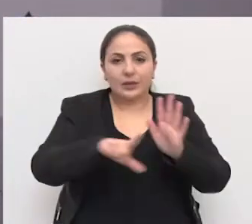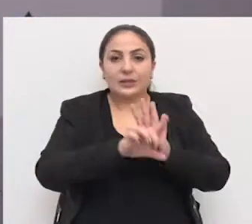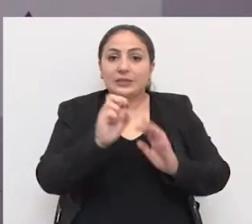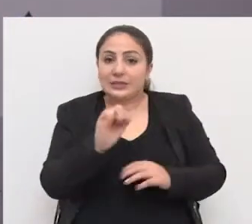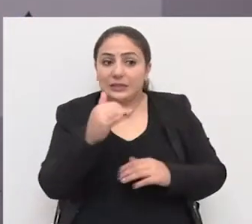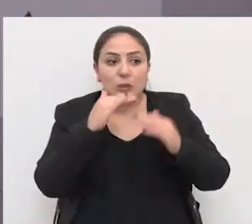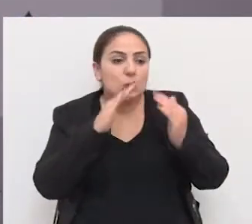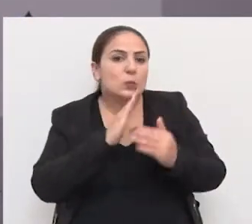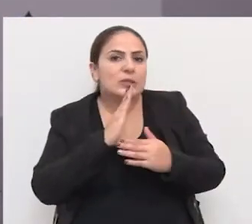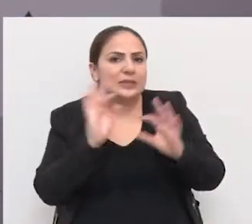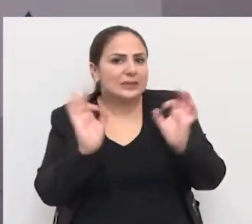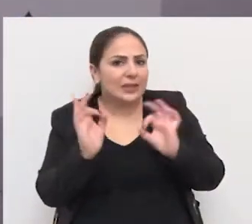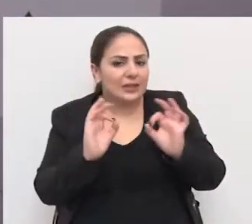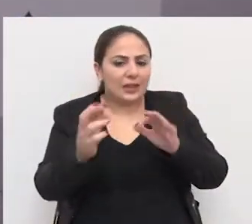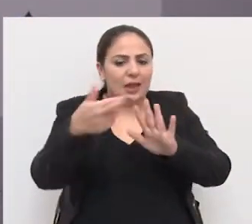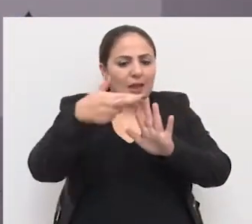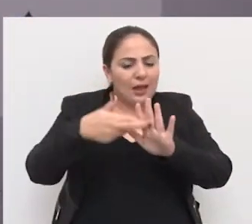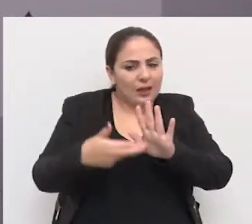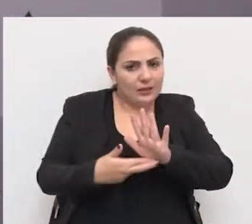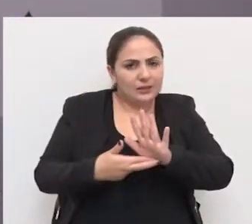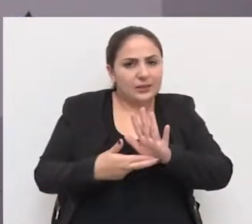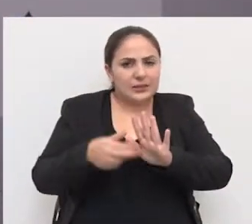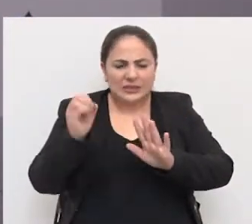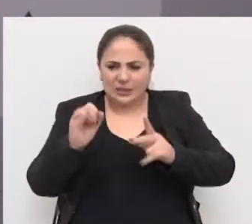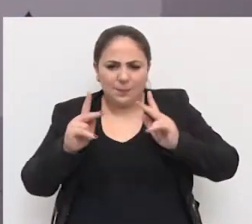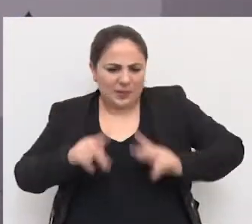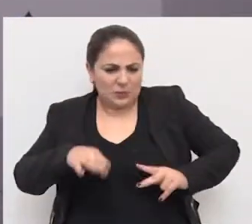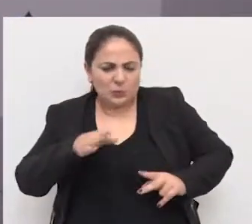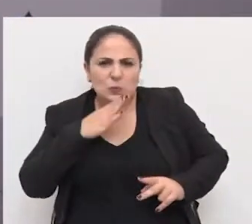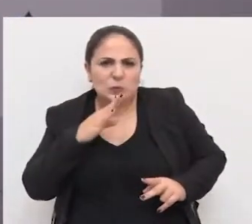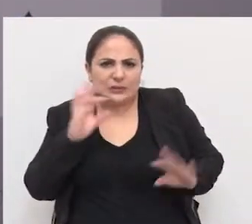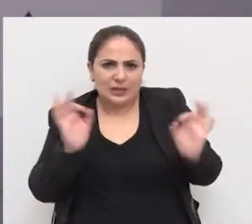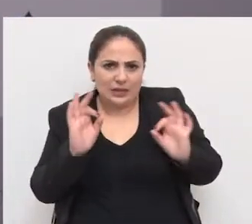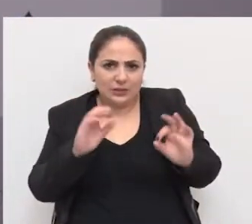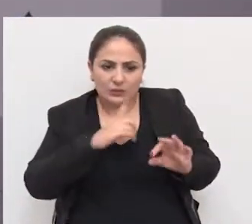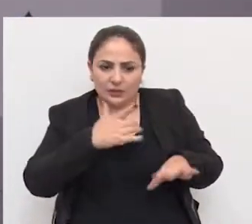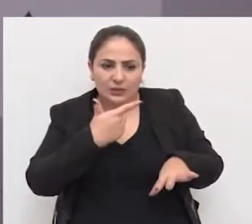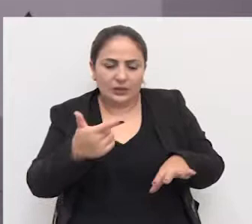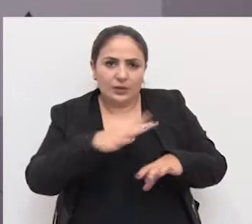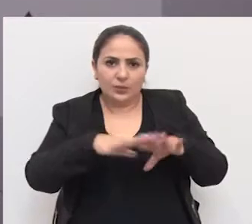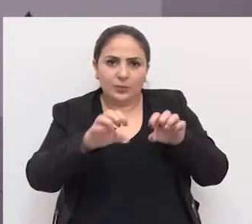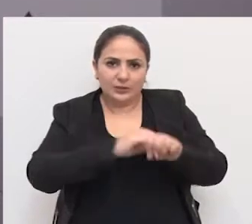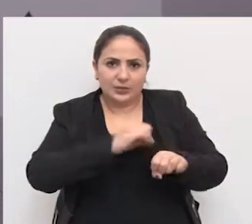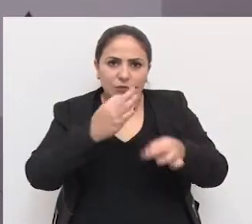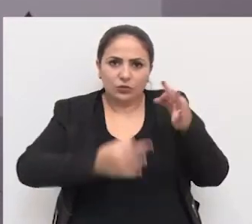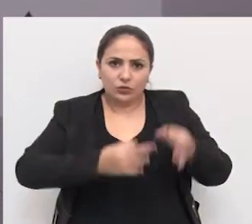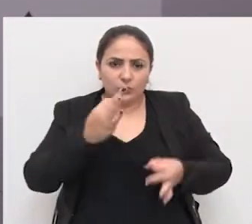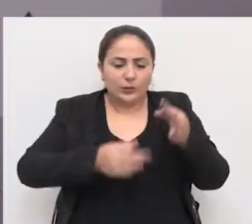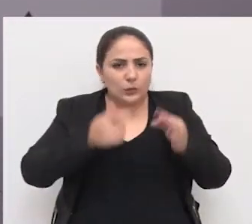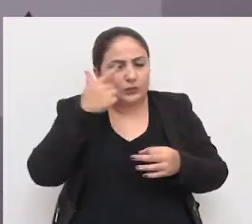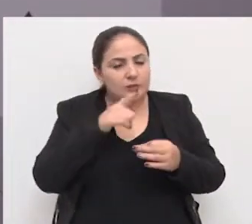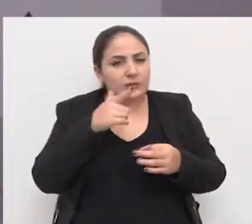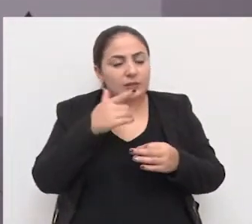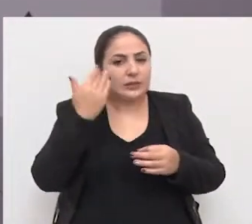normas, se elas não forem cognoscíveis para o cidadão comum, principalmente que é aquele que não tem formação jurídica para entender a complexidade de leis no ordenamento, fica